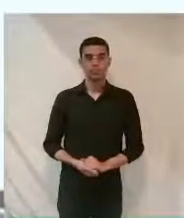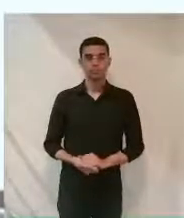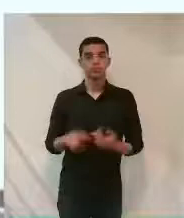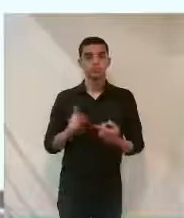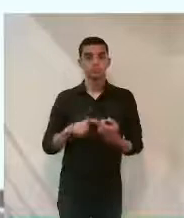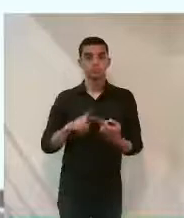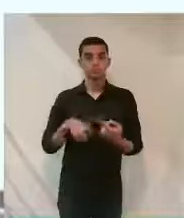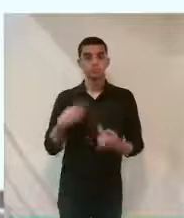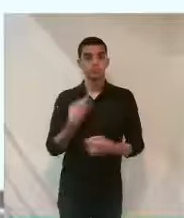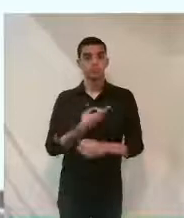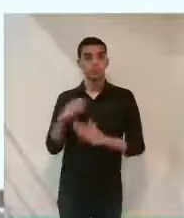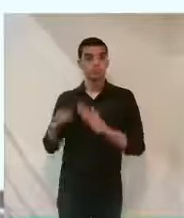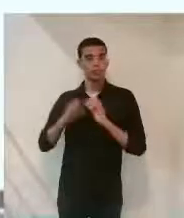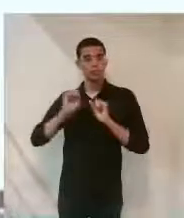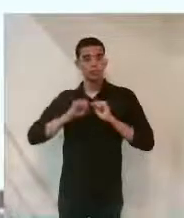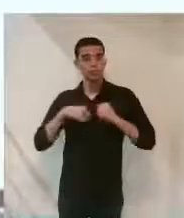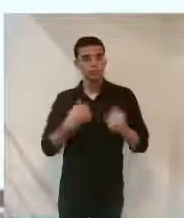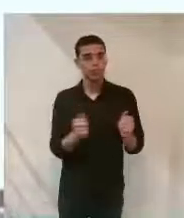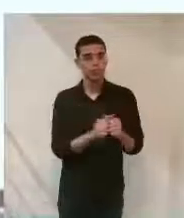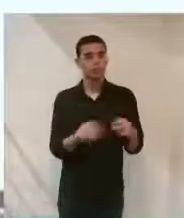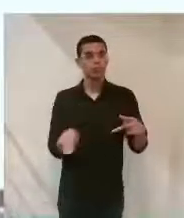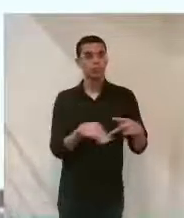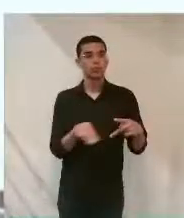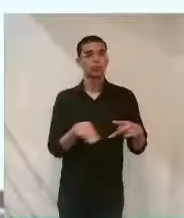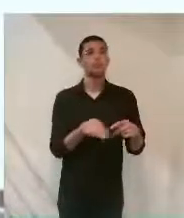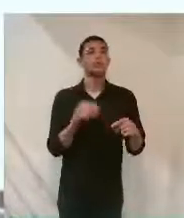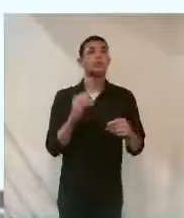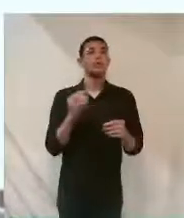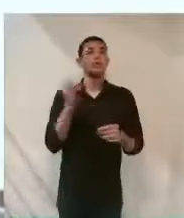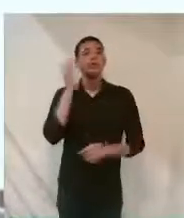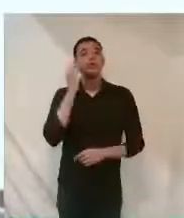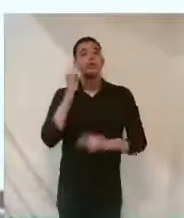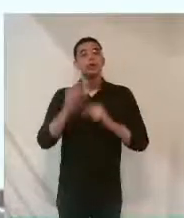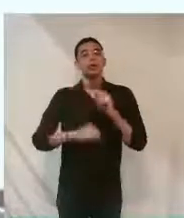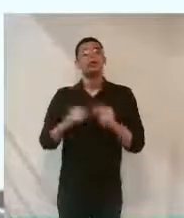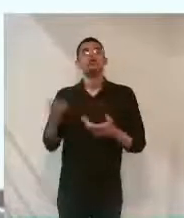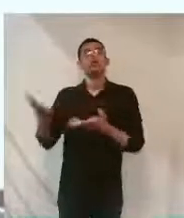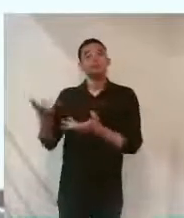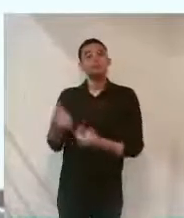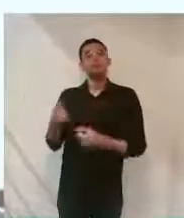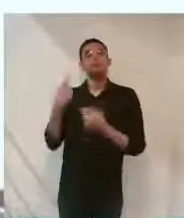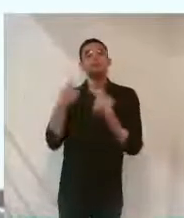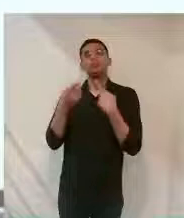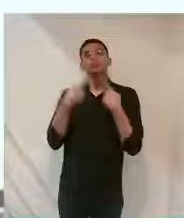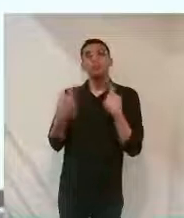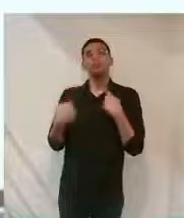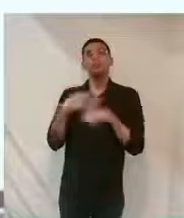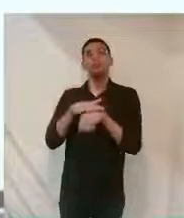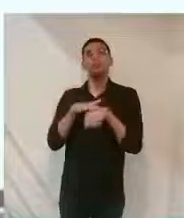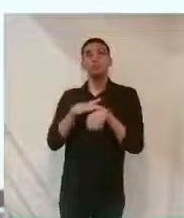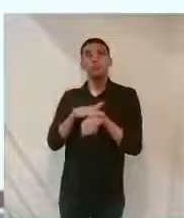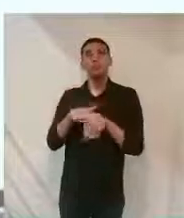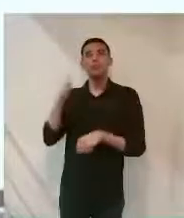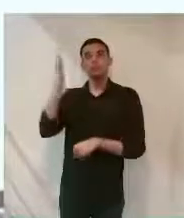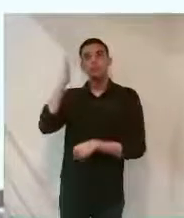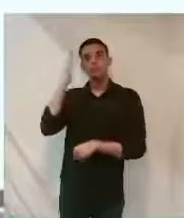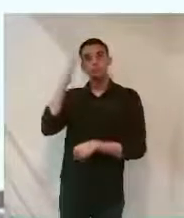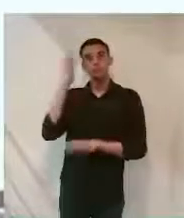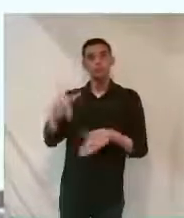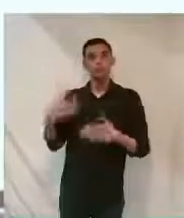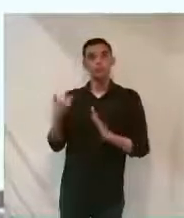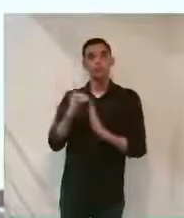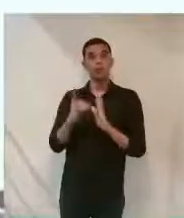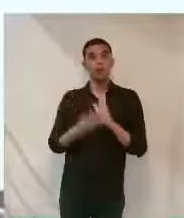fazendo, que o Ministério Público vem fazendo, de chamar para o diálogo, para conversar, para ouvir. O decreto que está